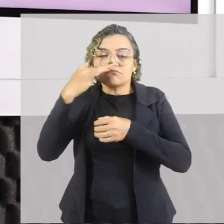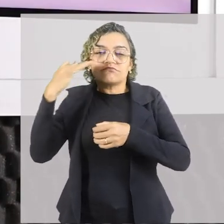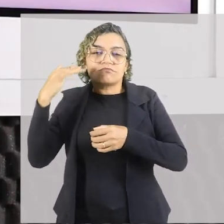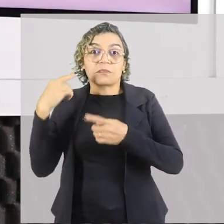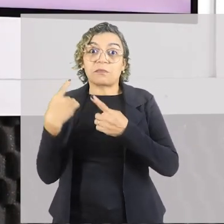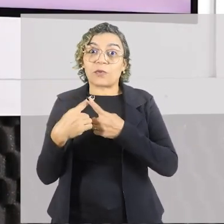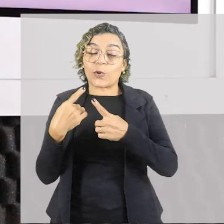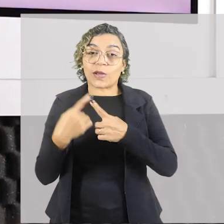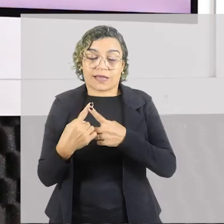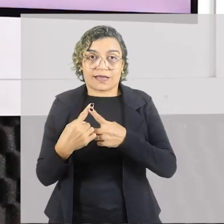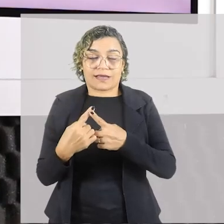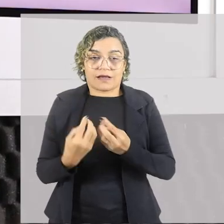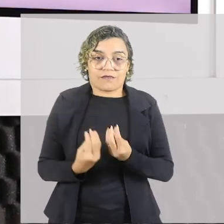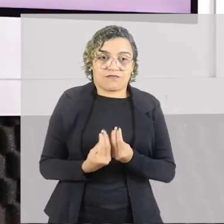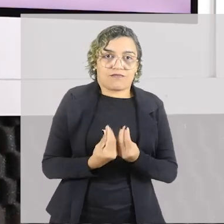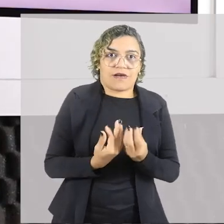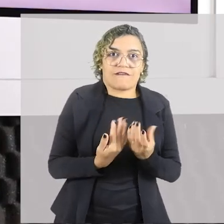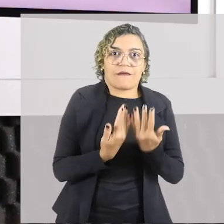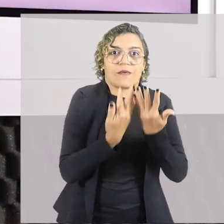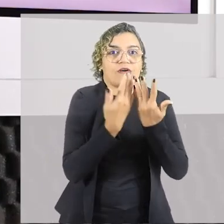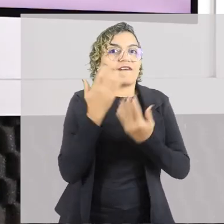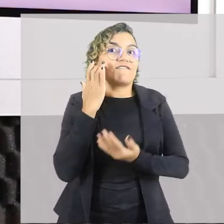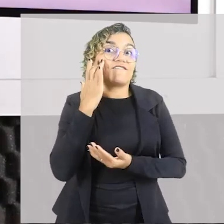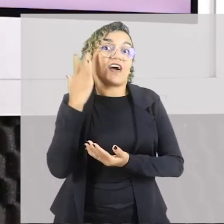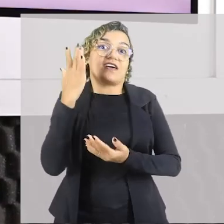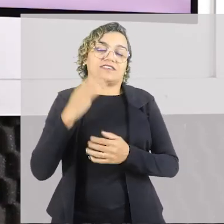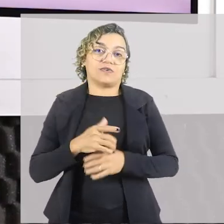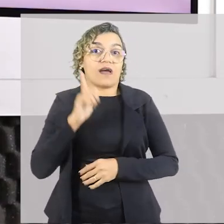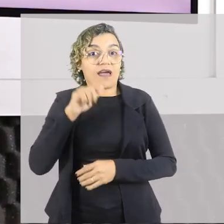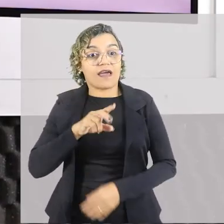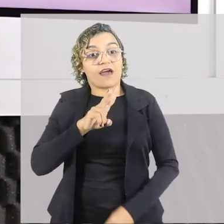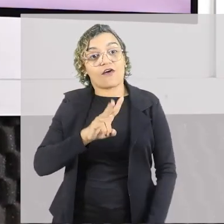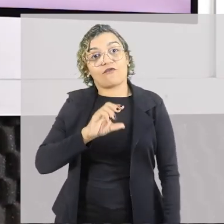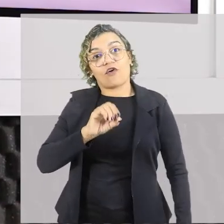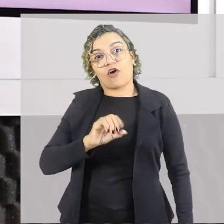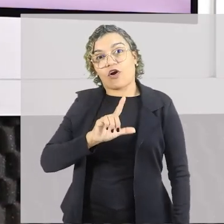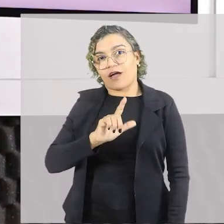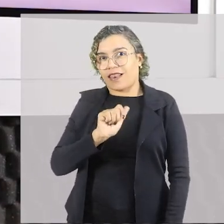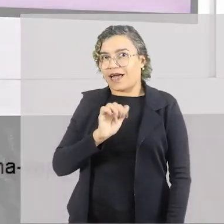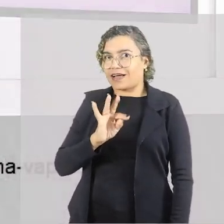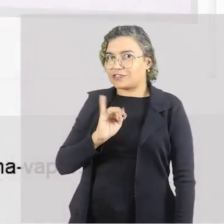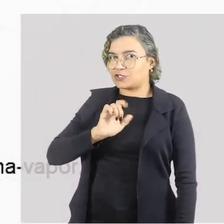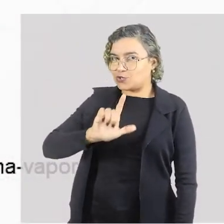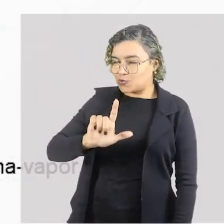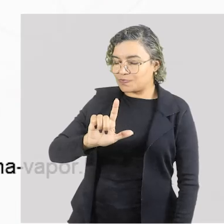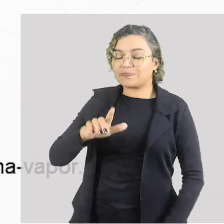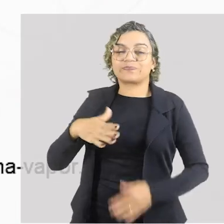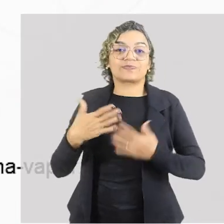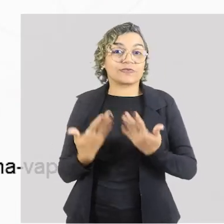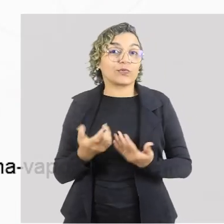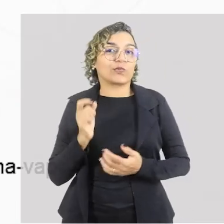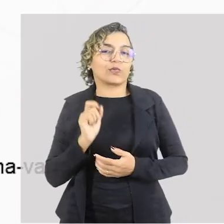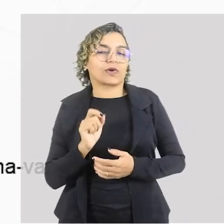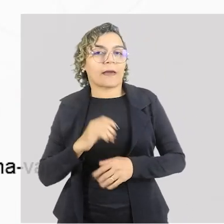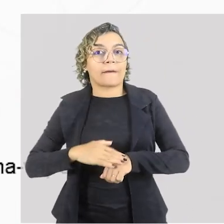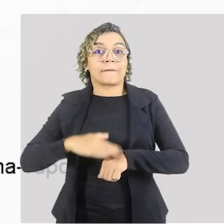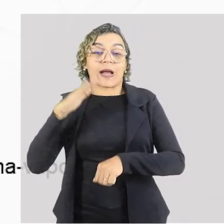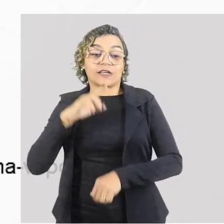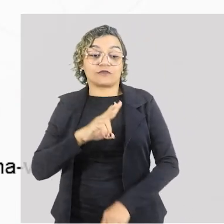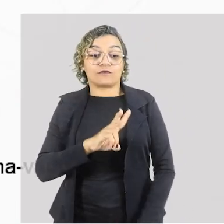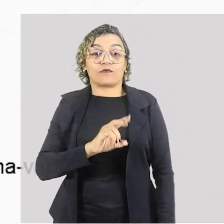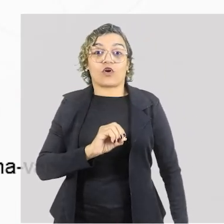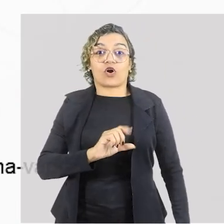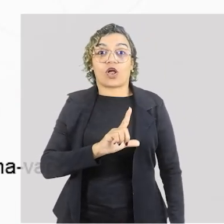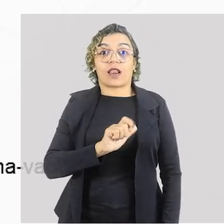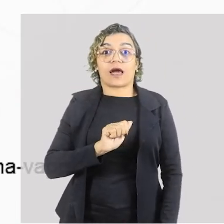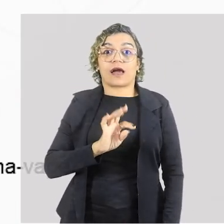fácil. Se um líquido evapora fácil, eu digo que ele é volátil. Bacana, gente? Então, quanto mais volátil for